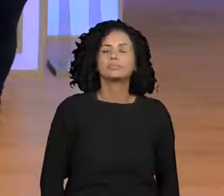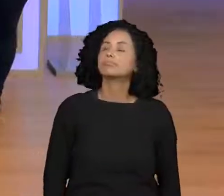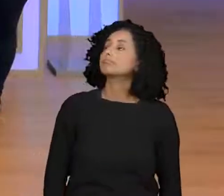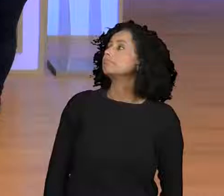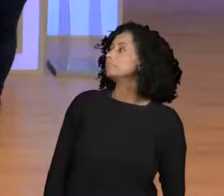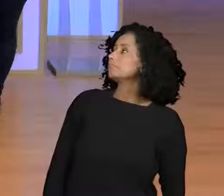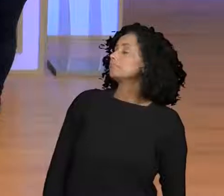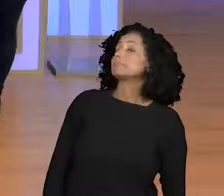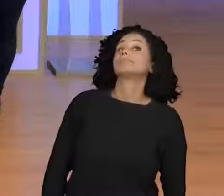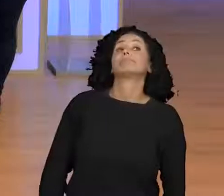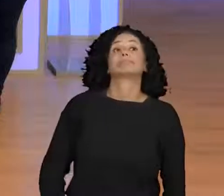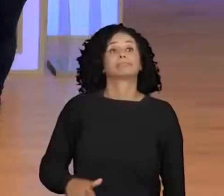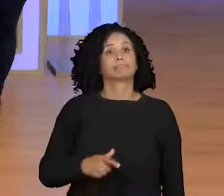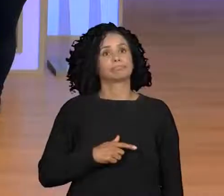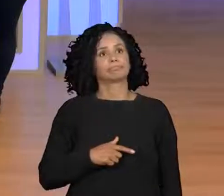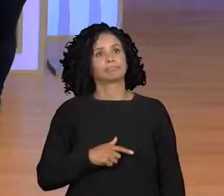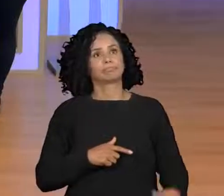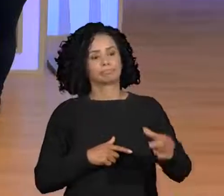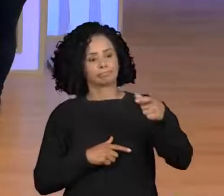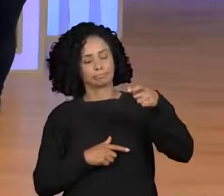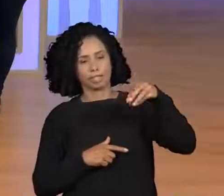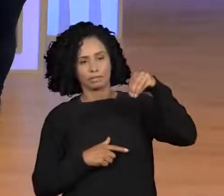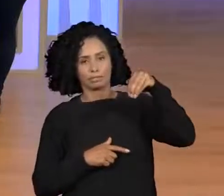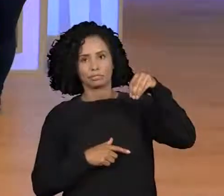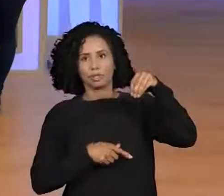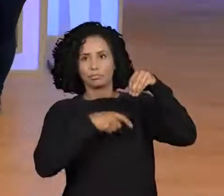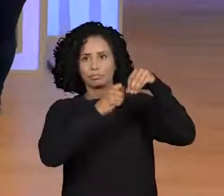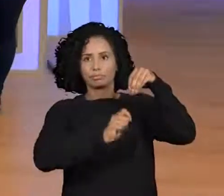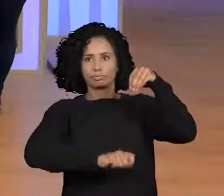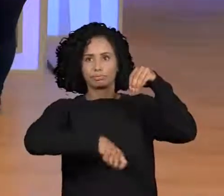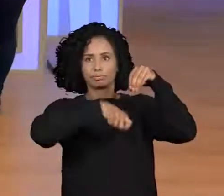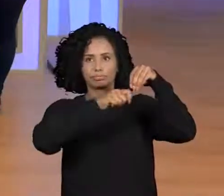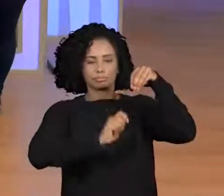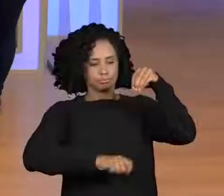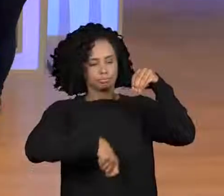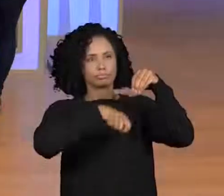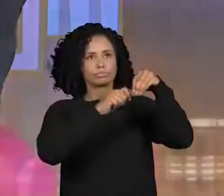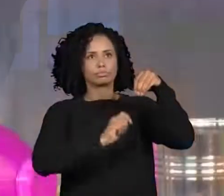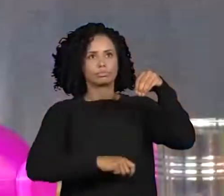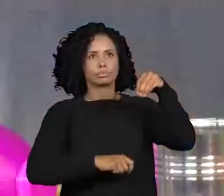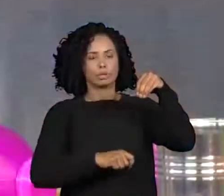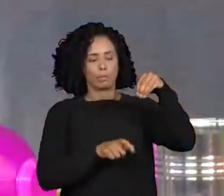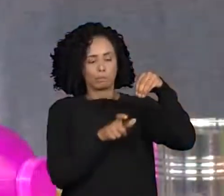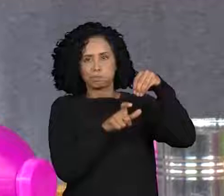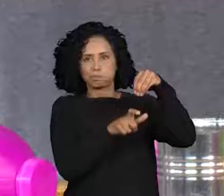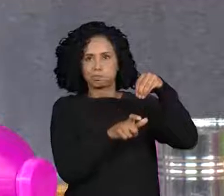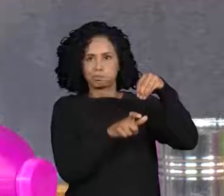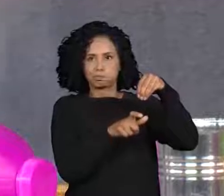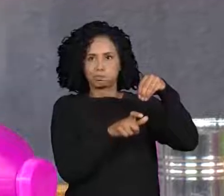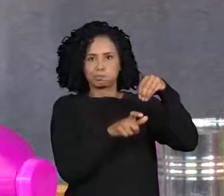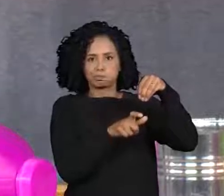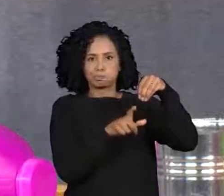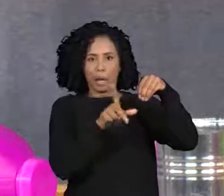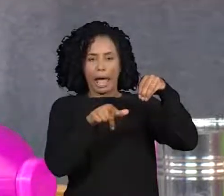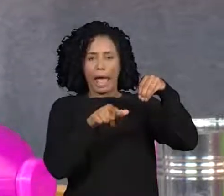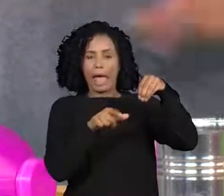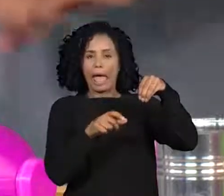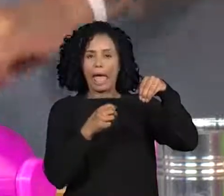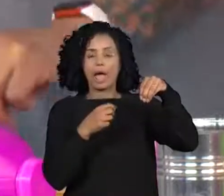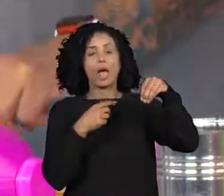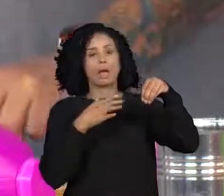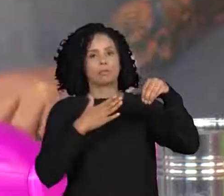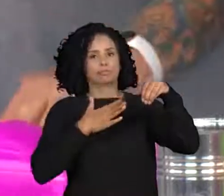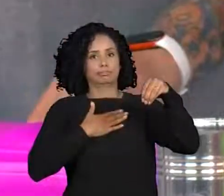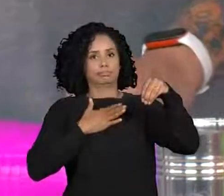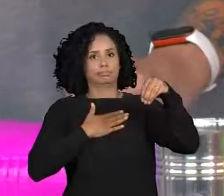A árvore de sino. A árvore de sino também. O maior aqui é o grave. O menorzinho